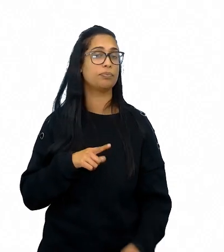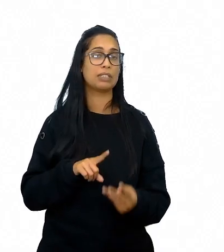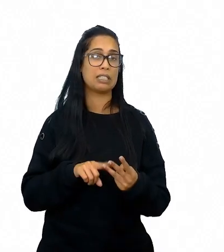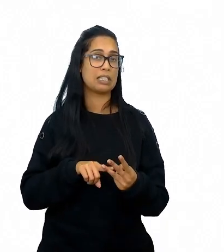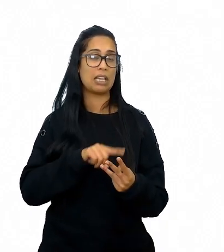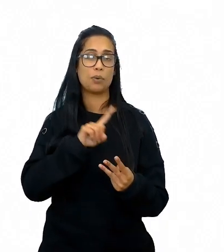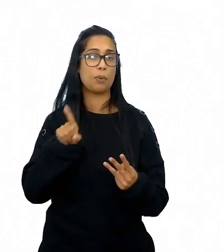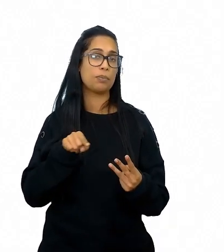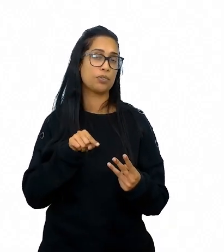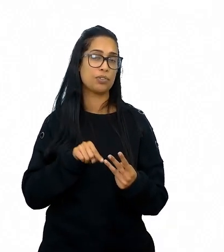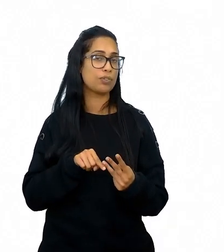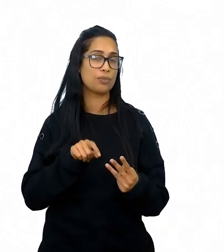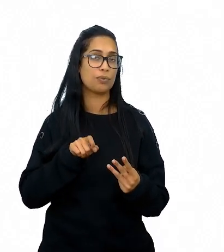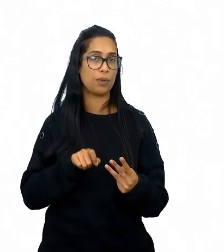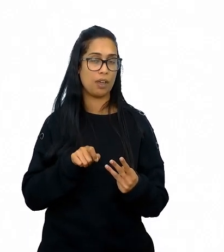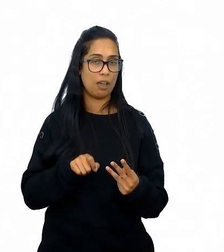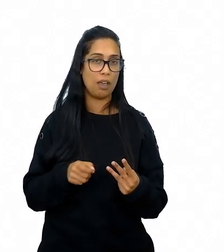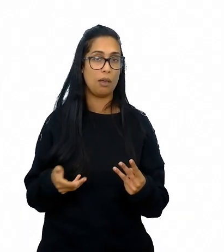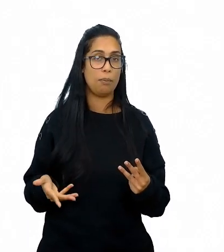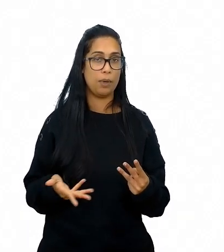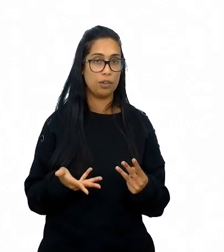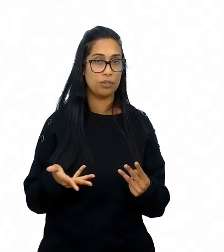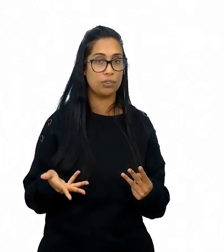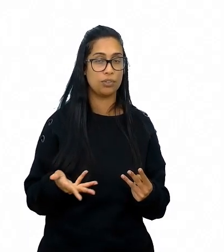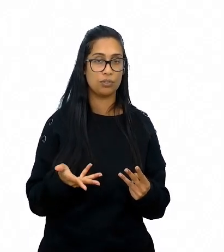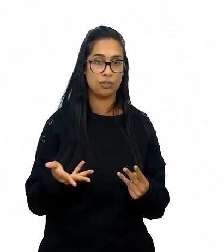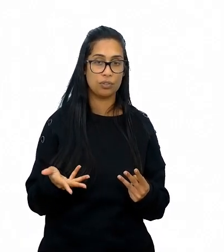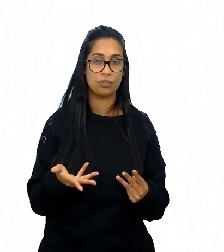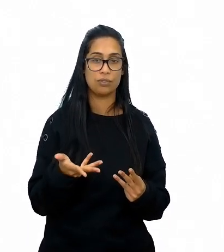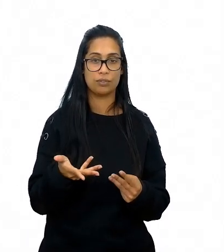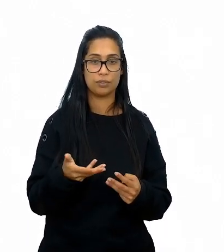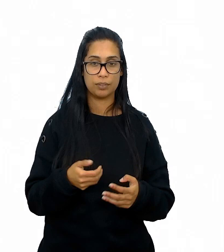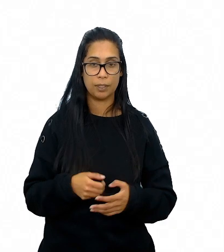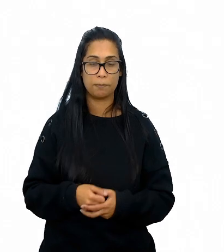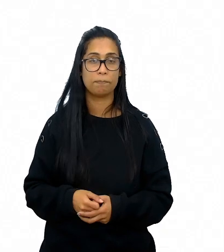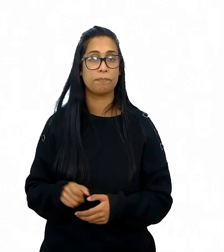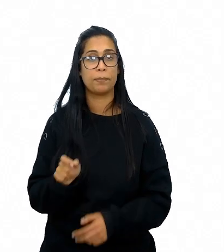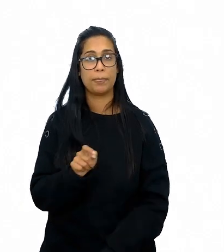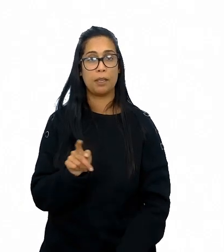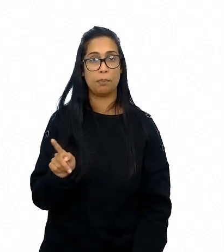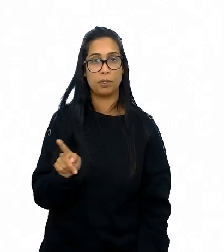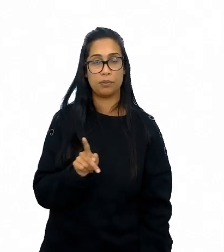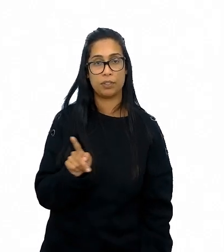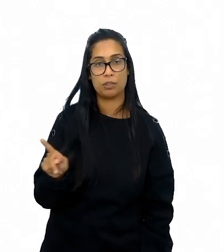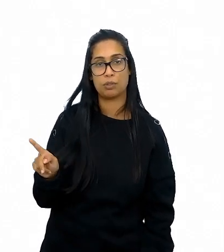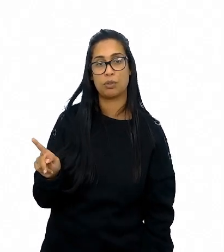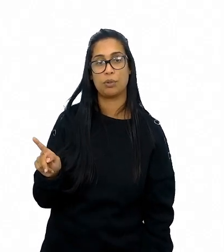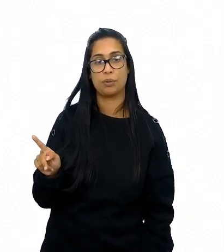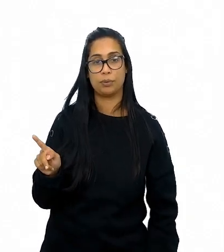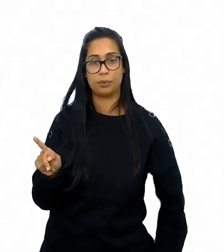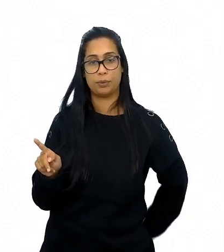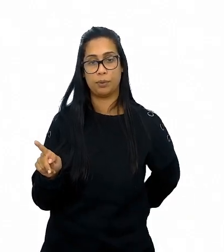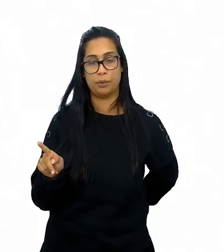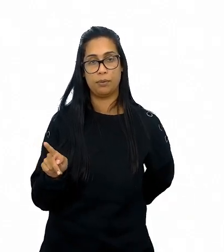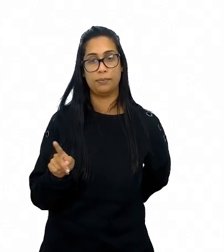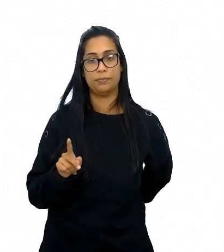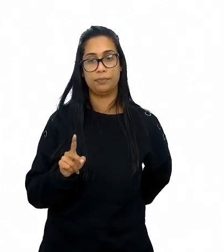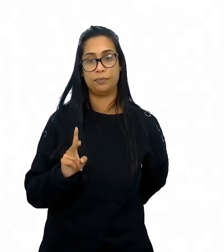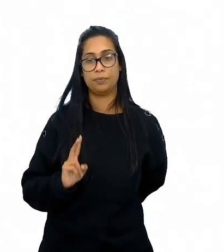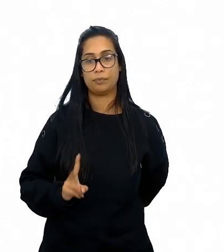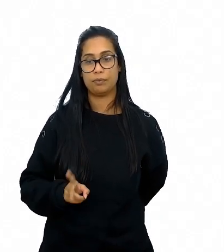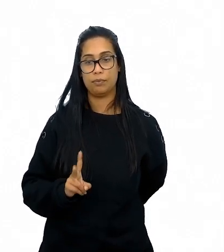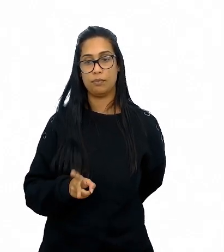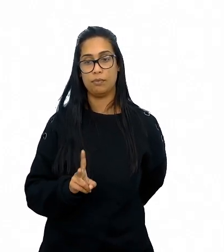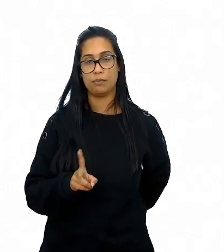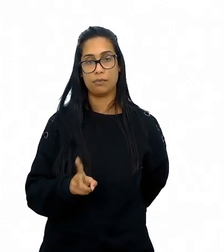de hoje é favorecer o trabalho colaborativo, né, entre os professores de uma mesma unidade escolar. Ainda mais que a nossa discussão